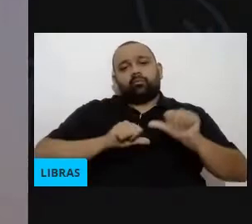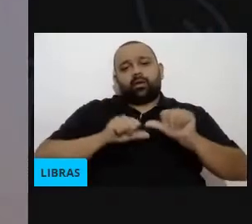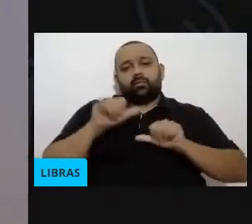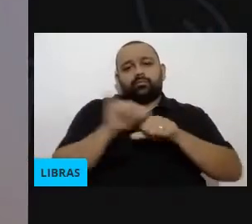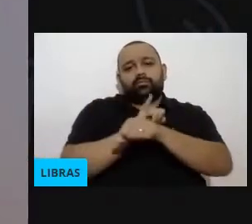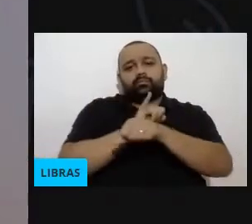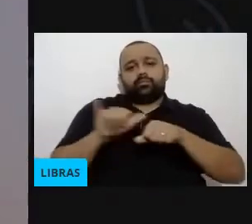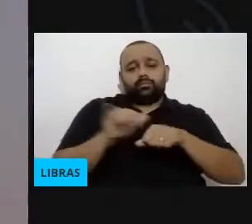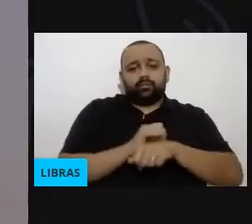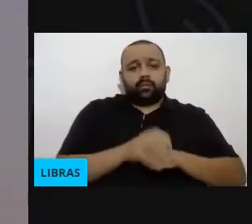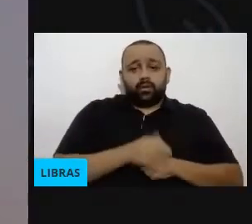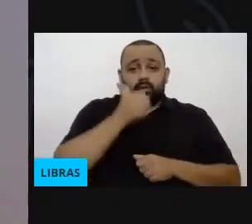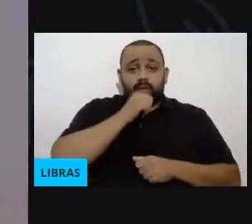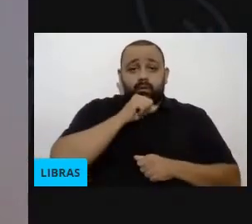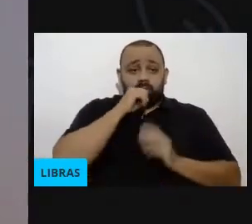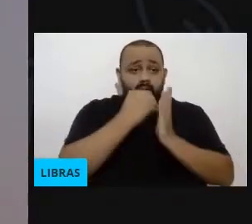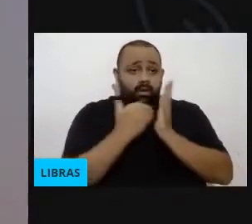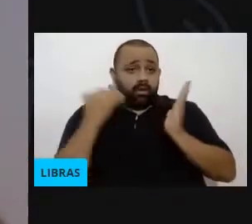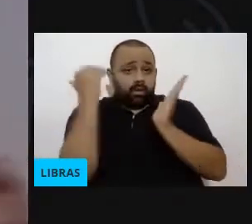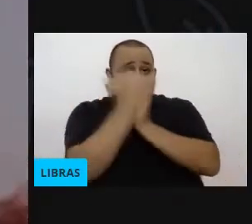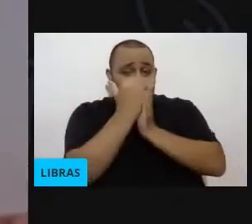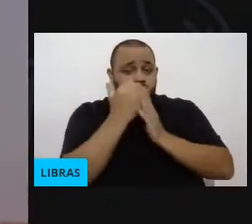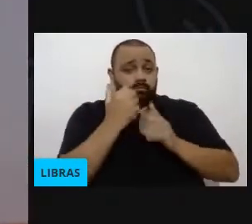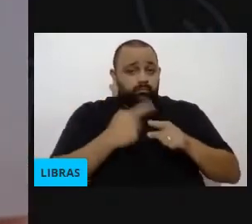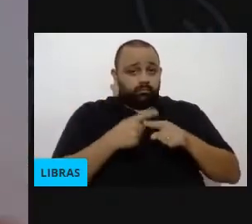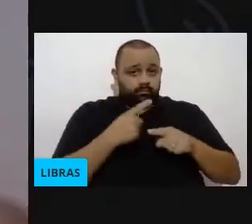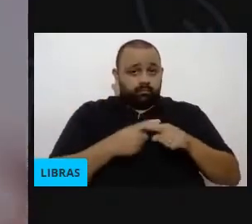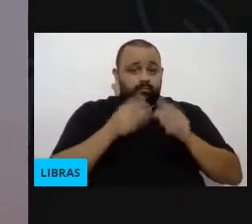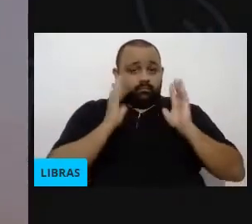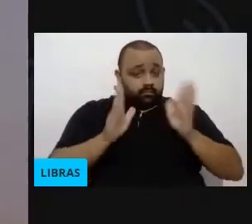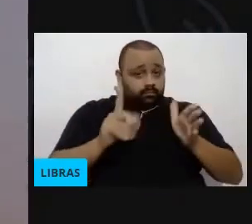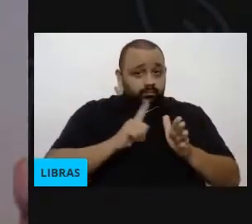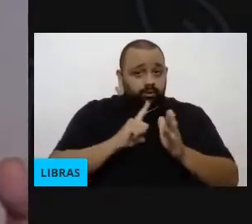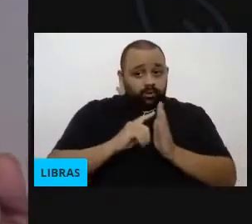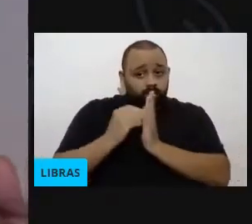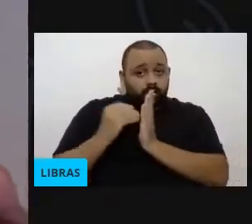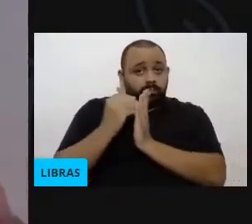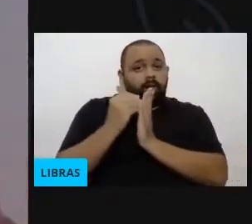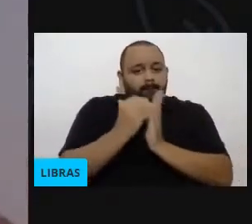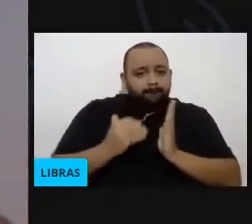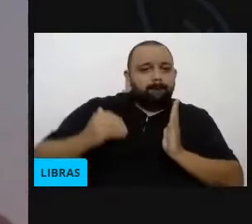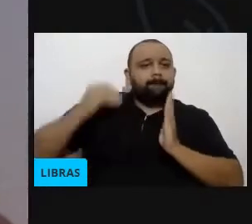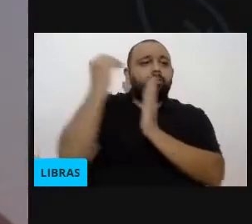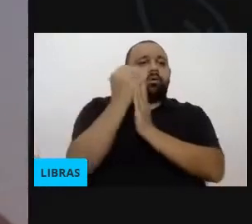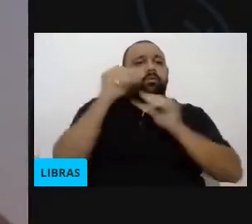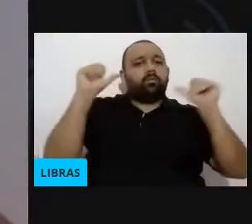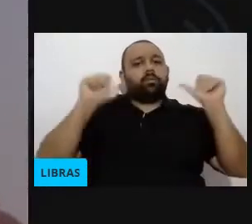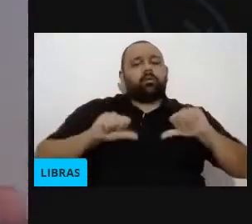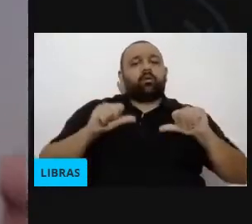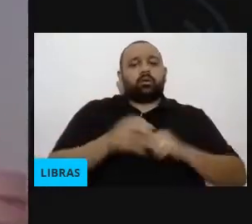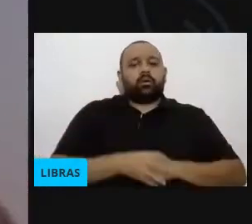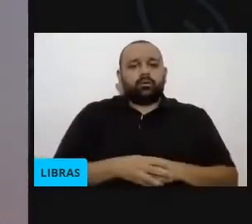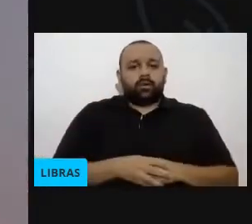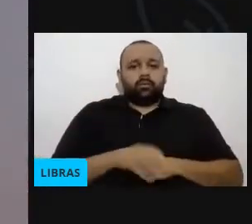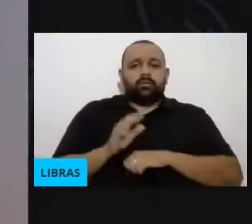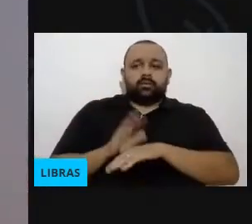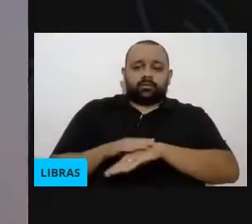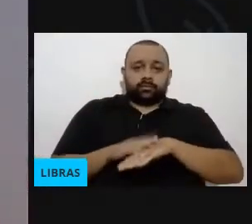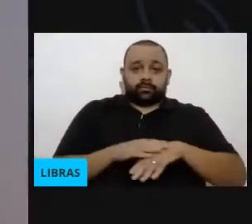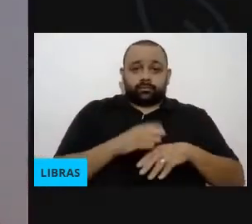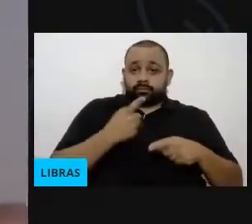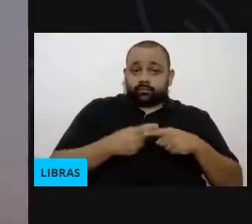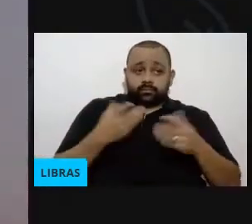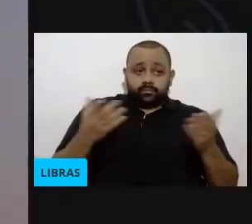A mãe se sobrecarrega, porque ela aí já é sobrecarregada, ela sobrecarrega mais ainda. Porque agora ela está em